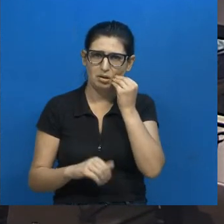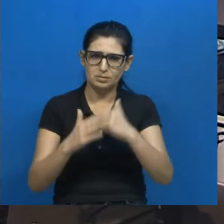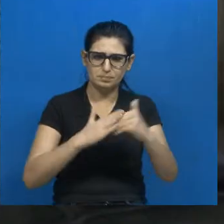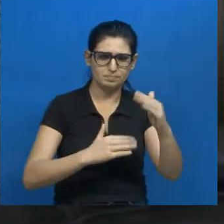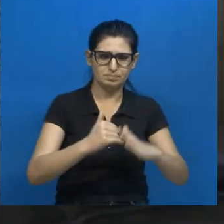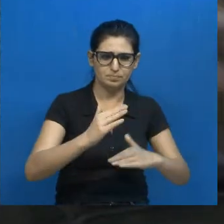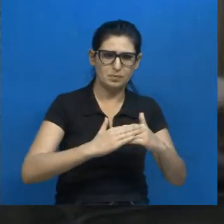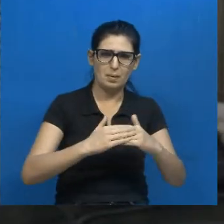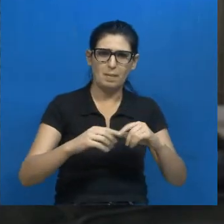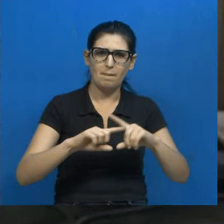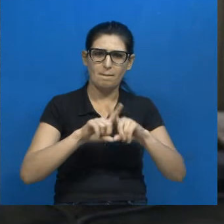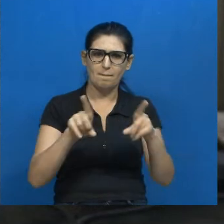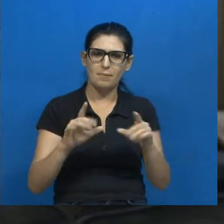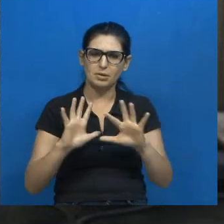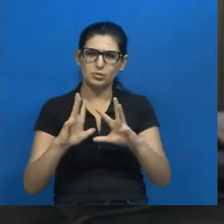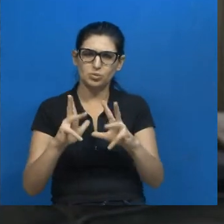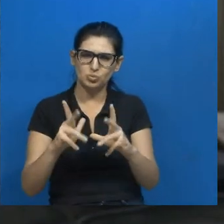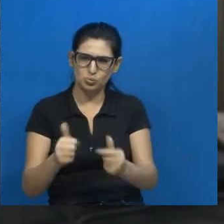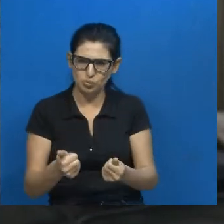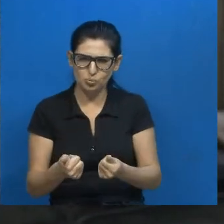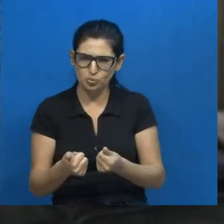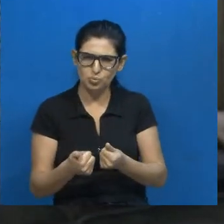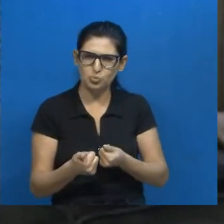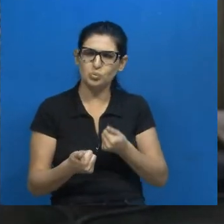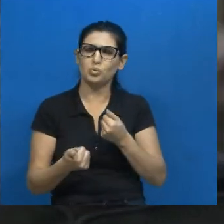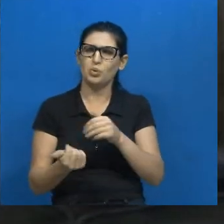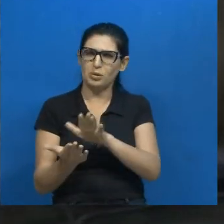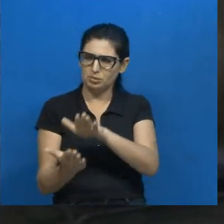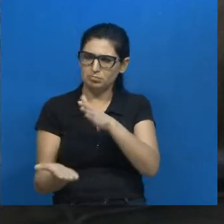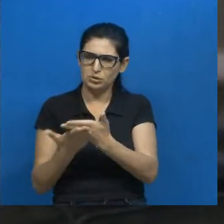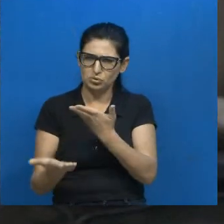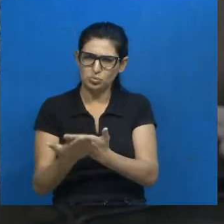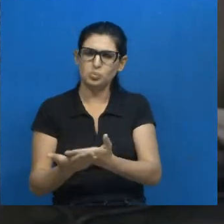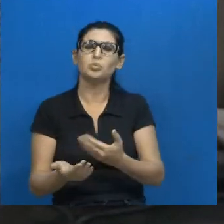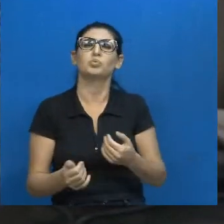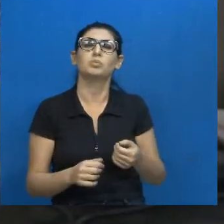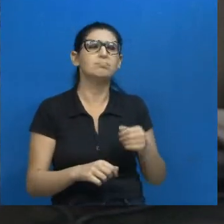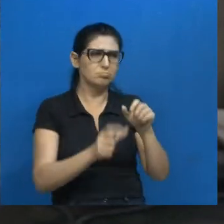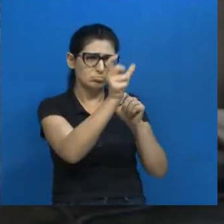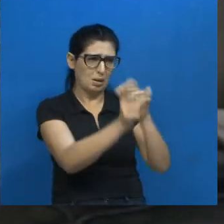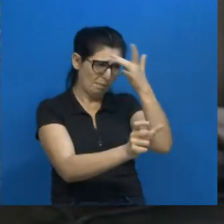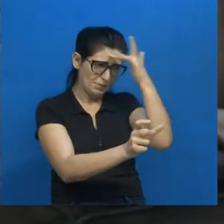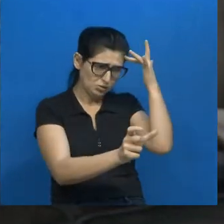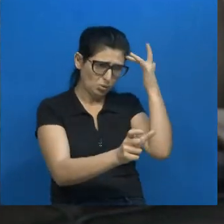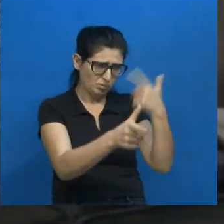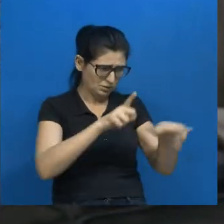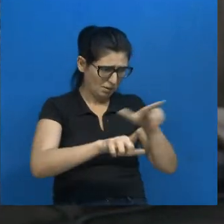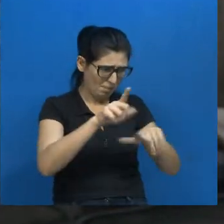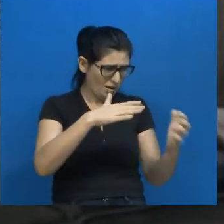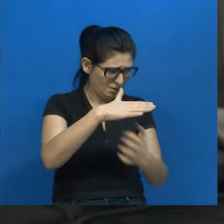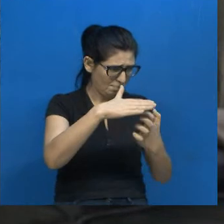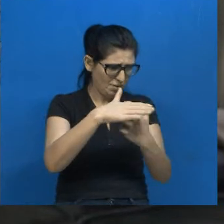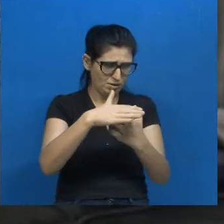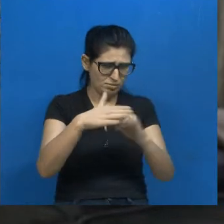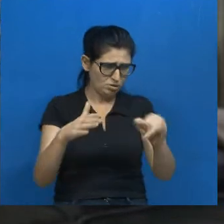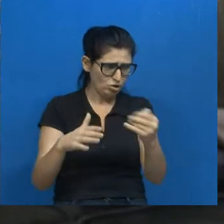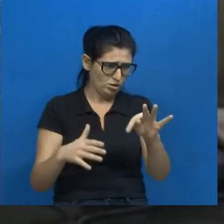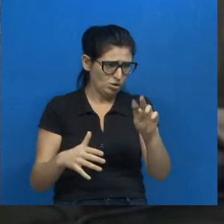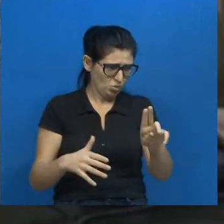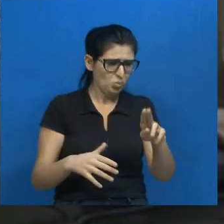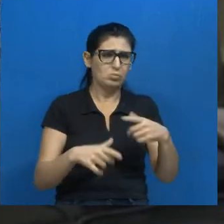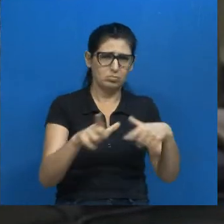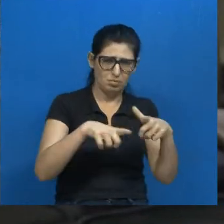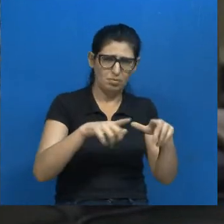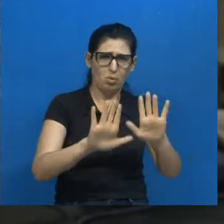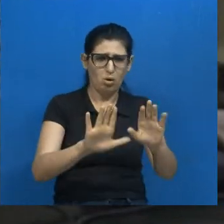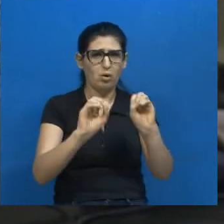informações, como o próprio funcionário falou, na verdade, a utilização do cartão. Primeira